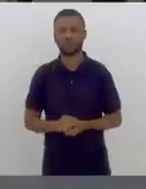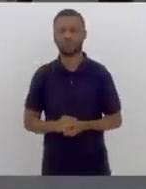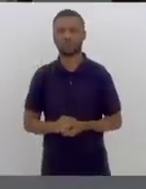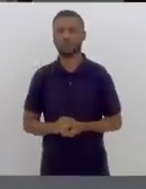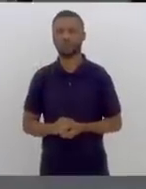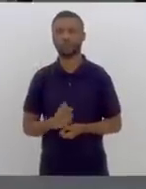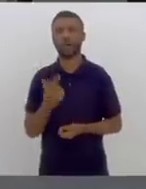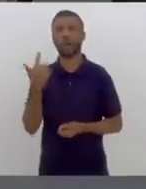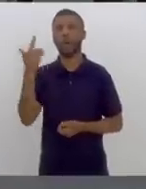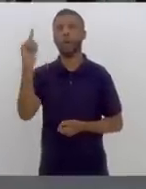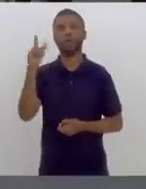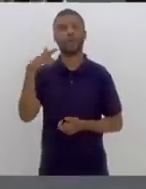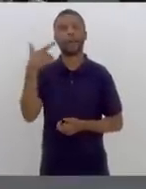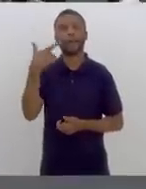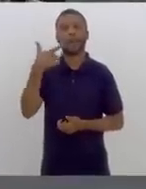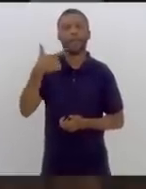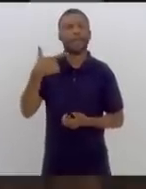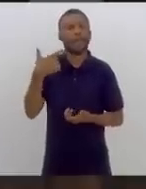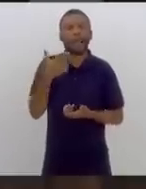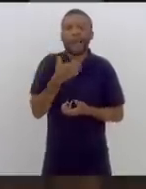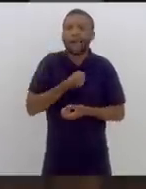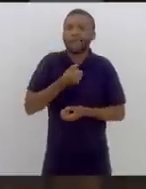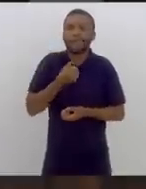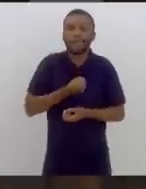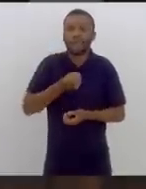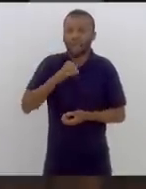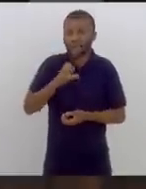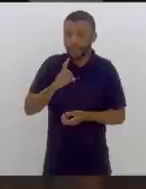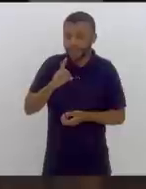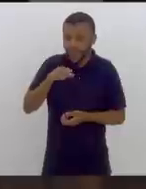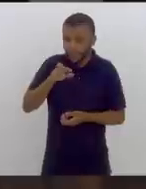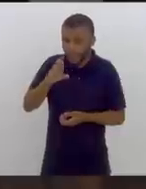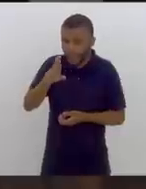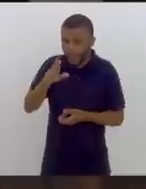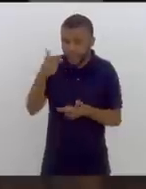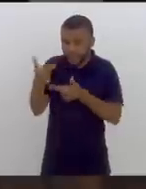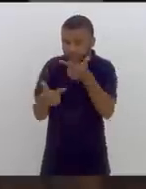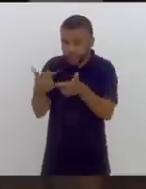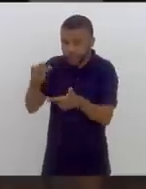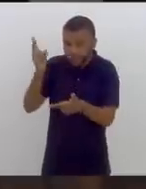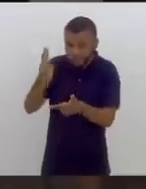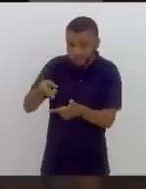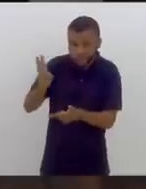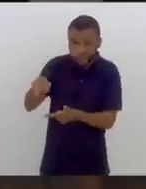outro que é uma ridículo Edmar tá na ativa